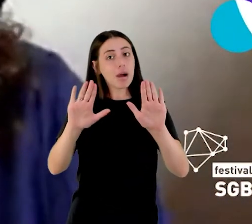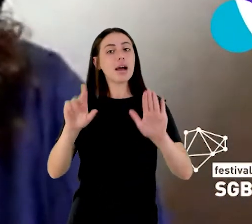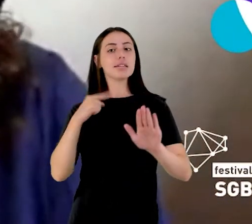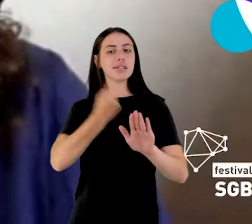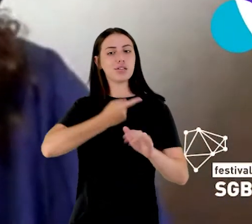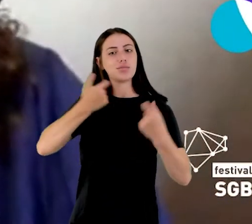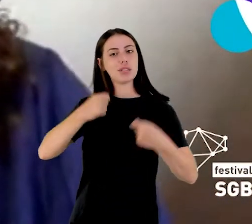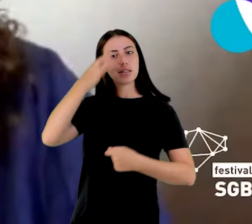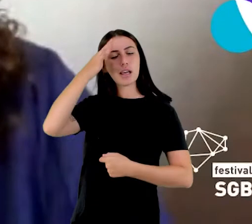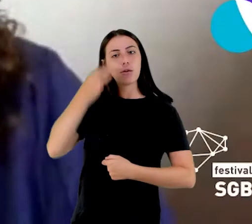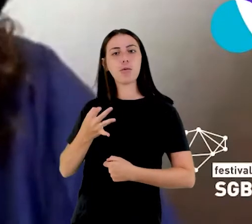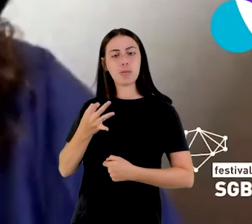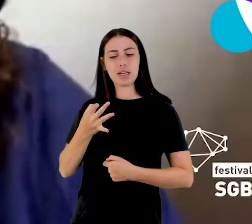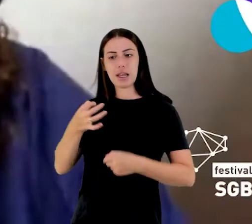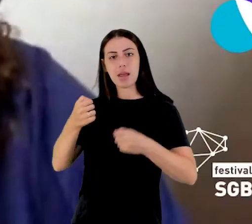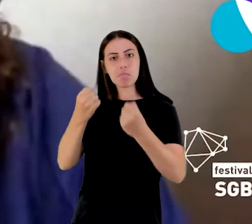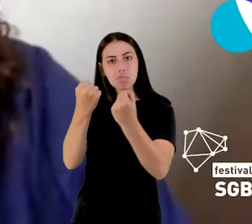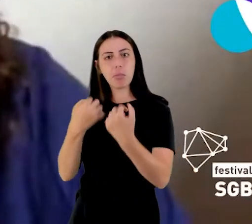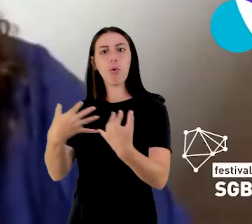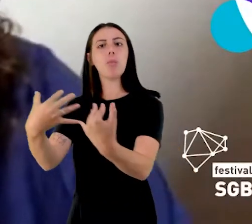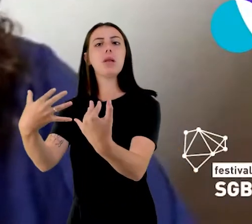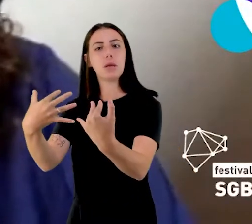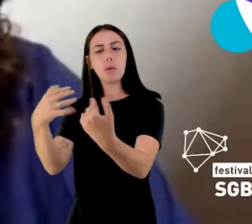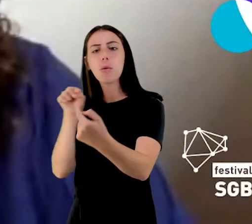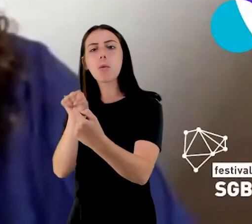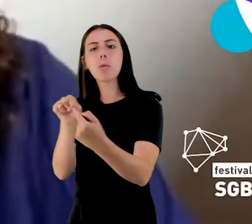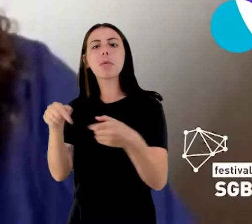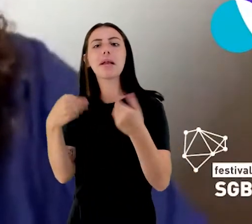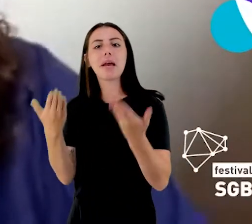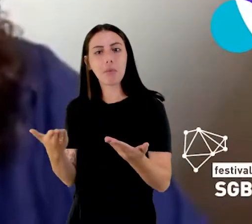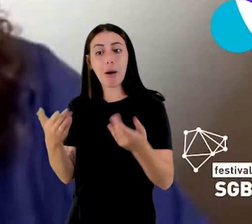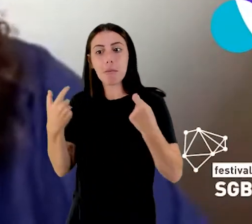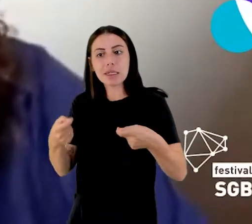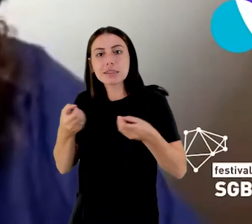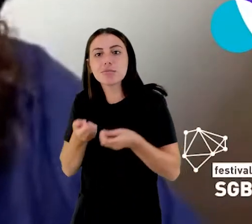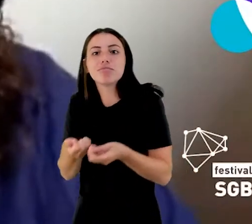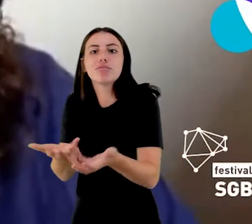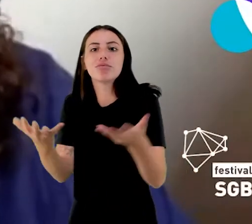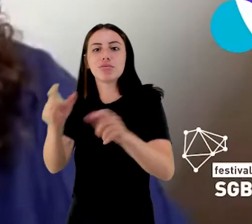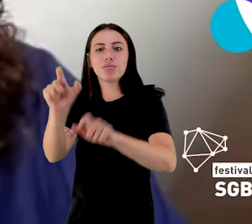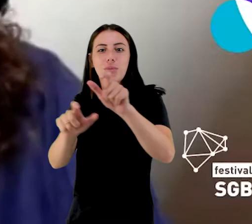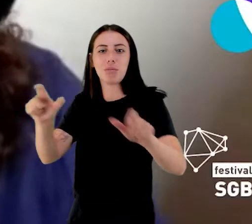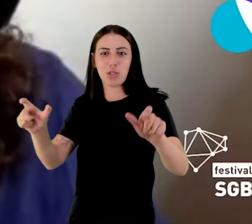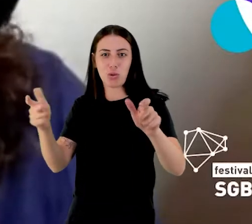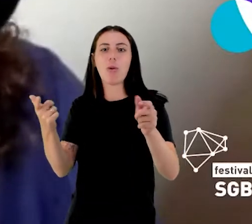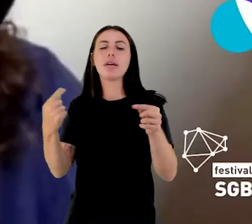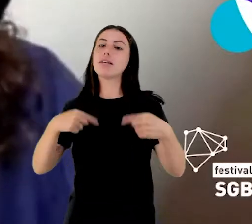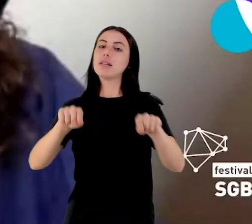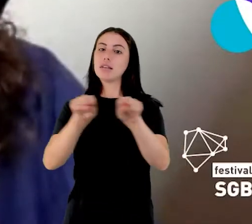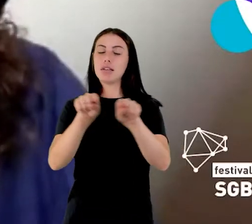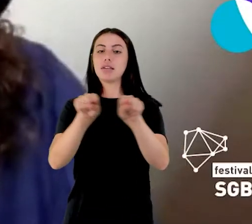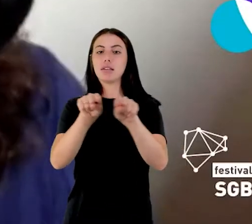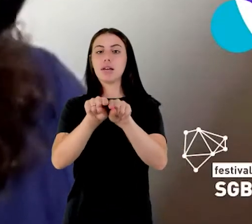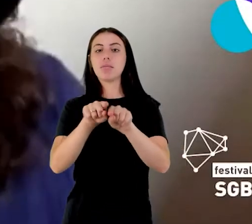a campanha e a distribuição de impacto ela é integrada a isso. E entendendo qual é o público importante